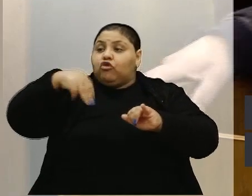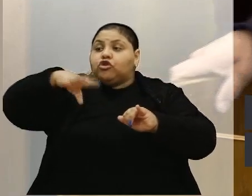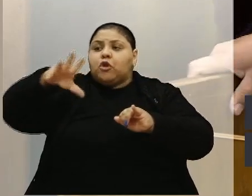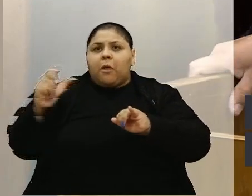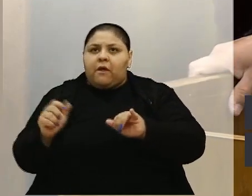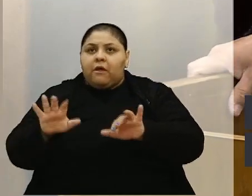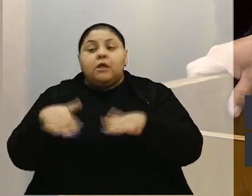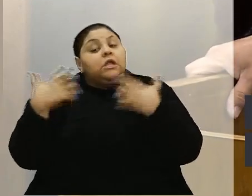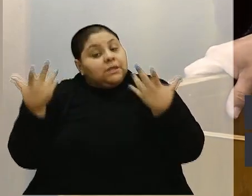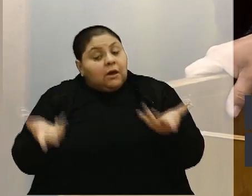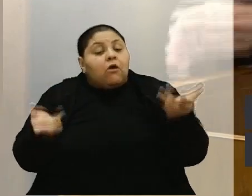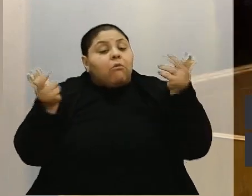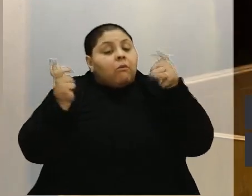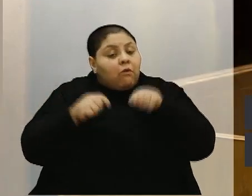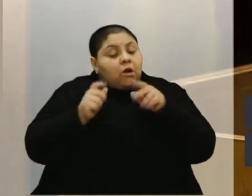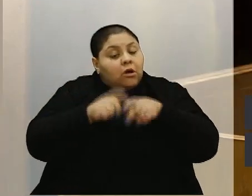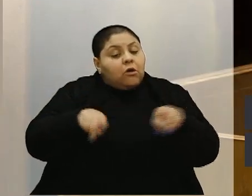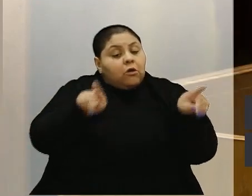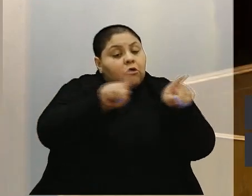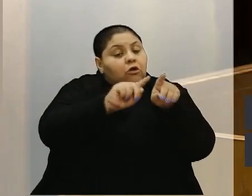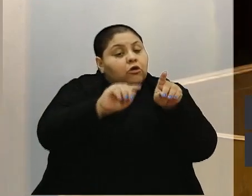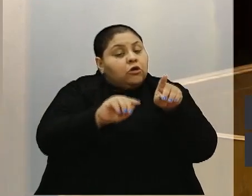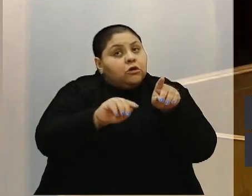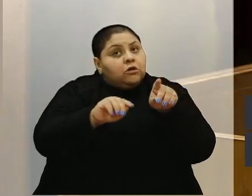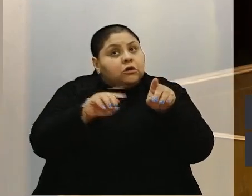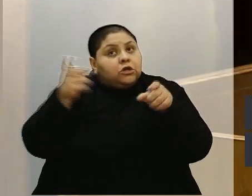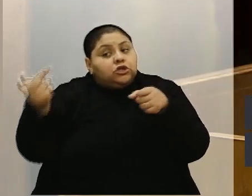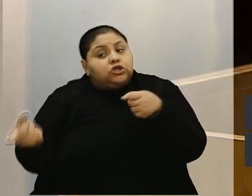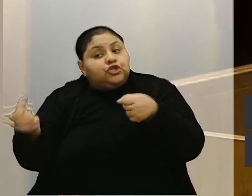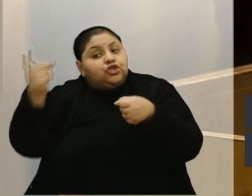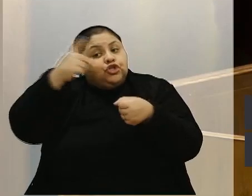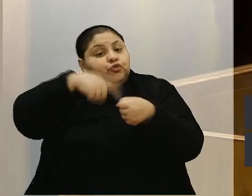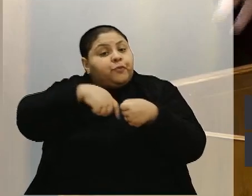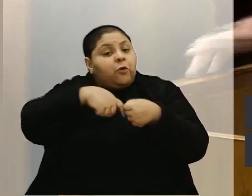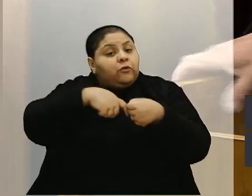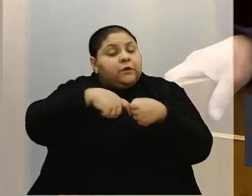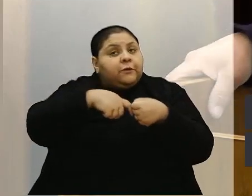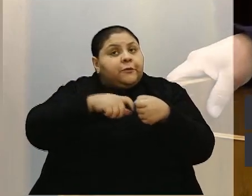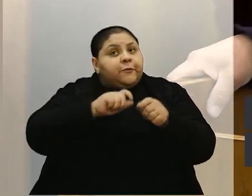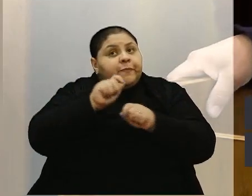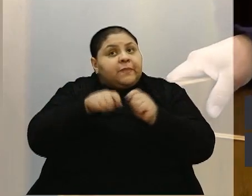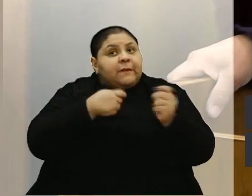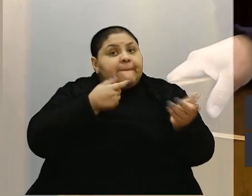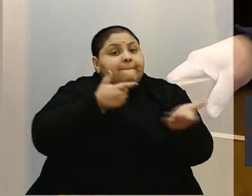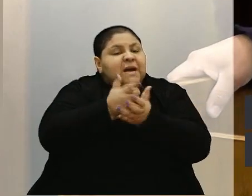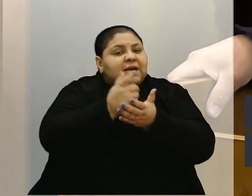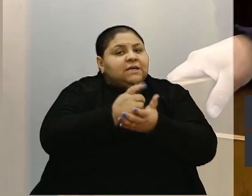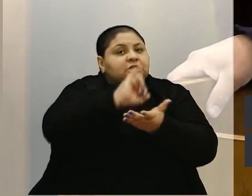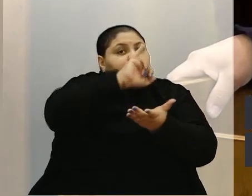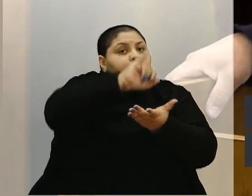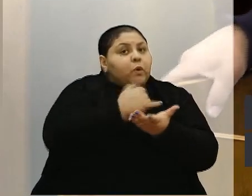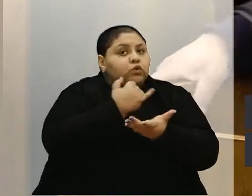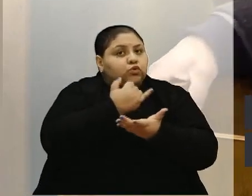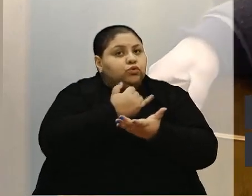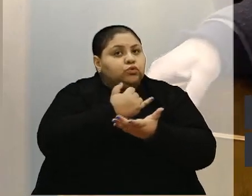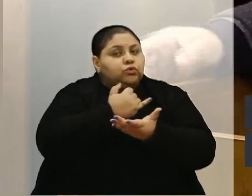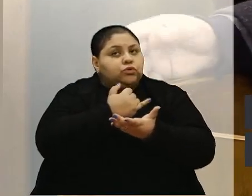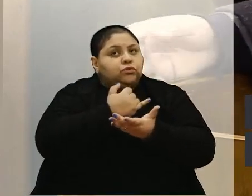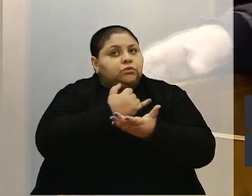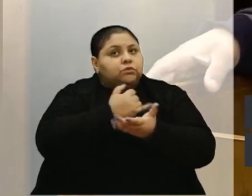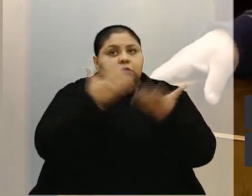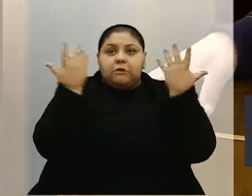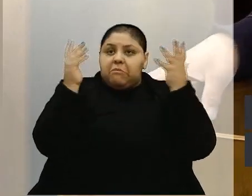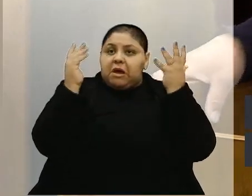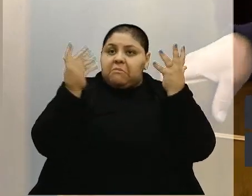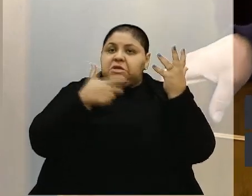Então, a necessidade de o povo receber de volta aquilo que ele paga de imposto. E parabéns pelos